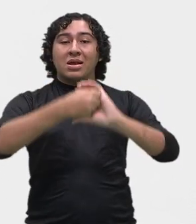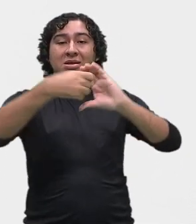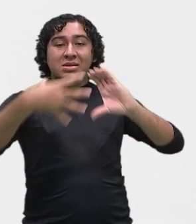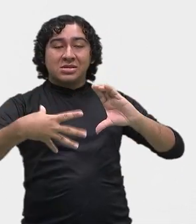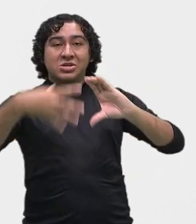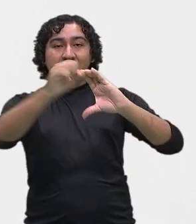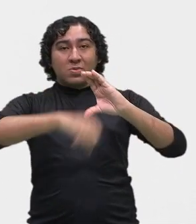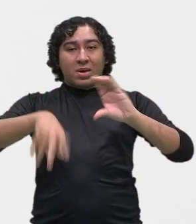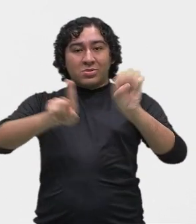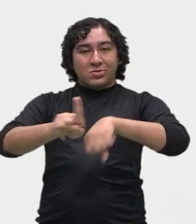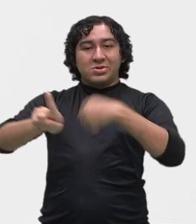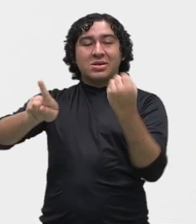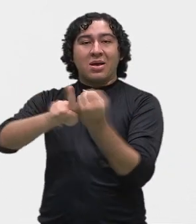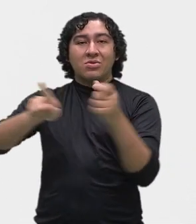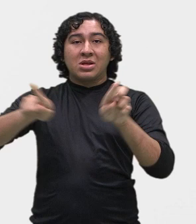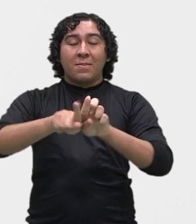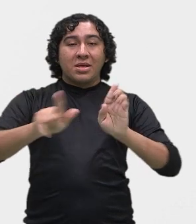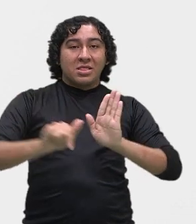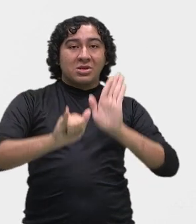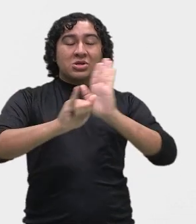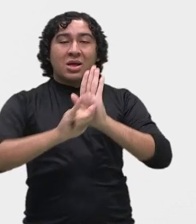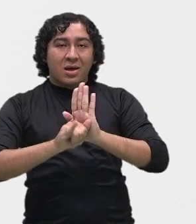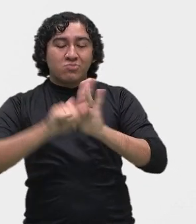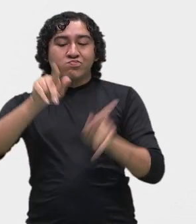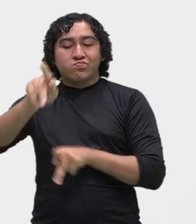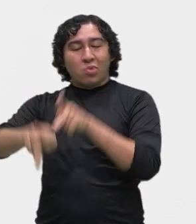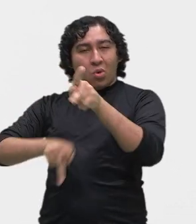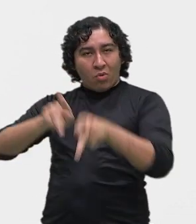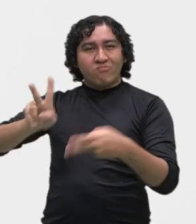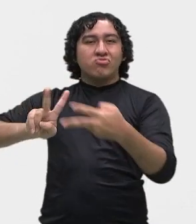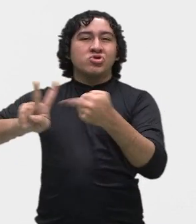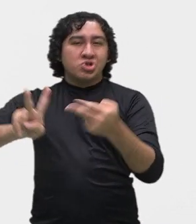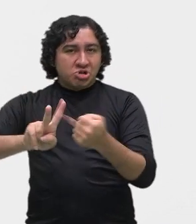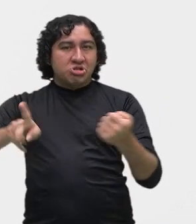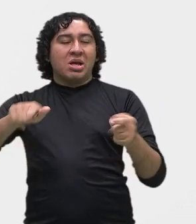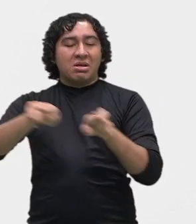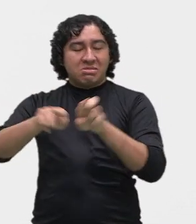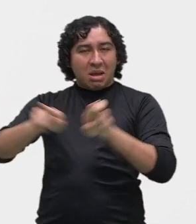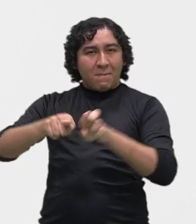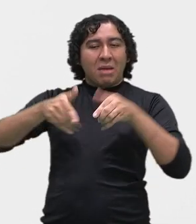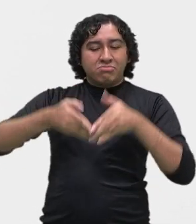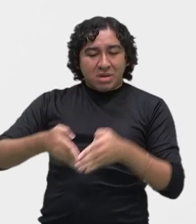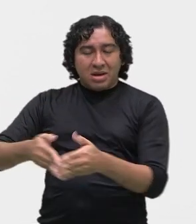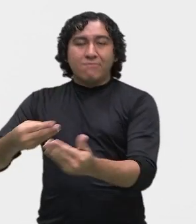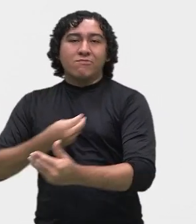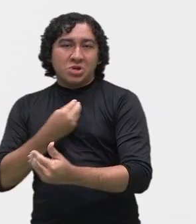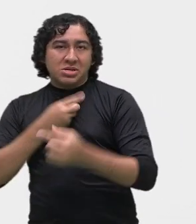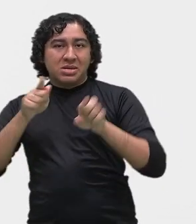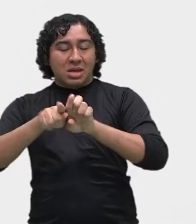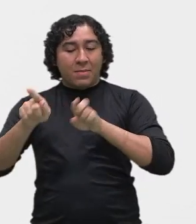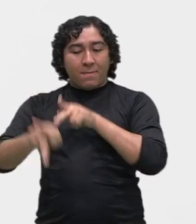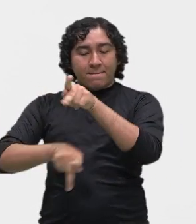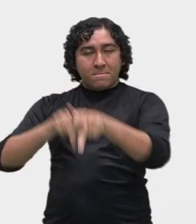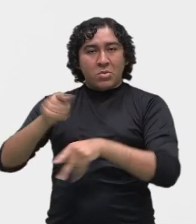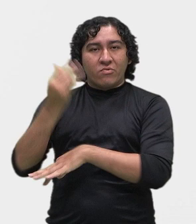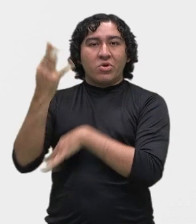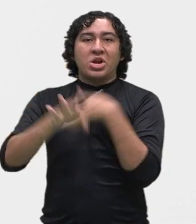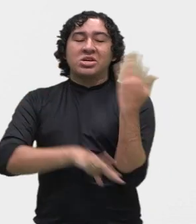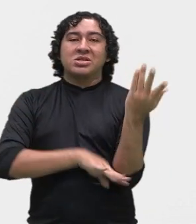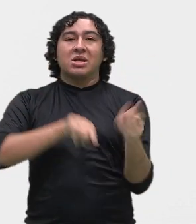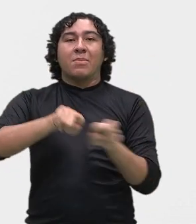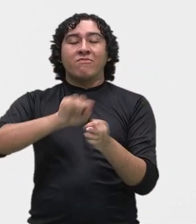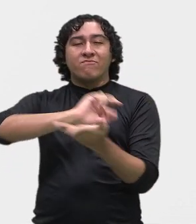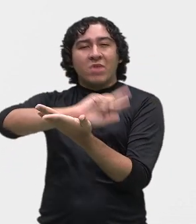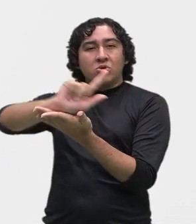e identitárias dos povos indígenas, quilombolas, ribeirinhos, povos da floresta e demais grupos sociais do